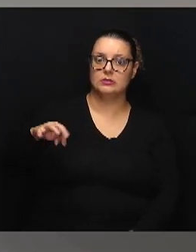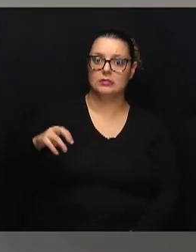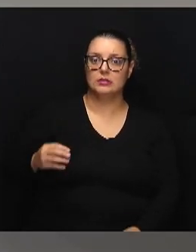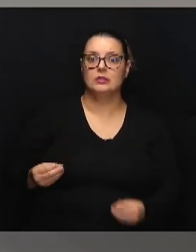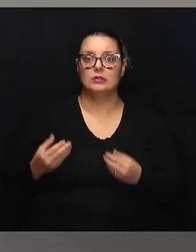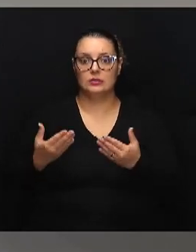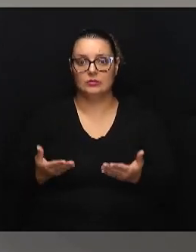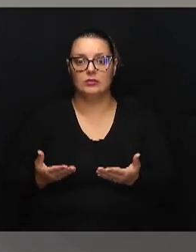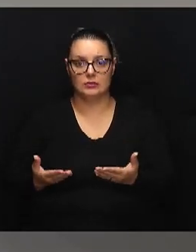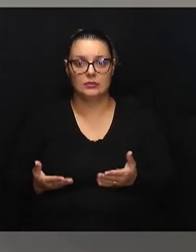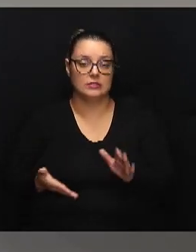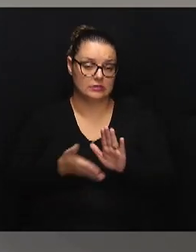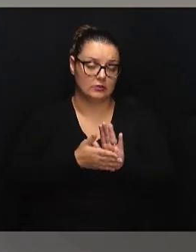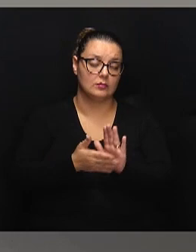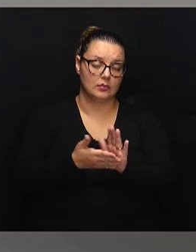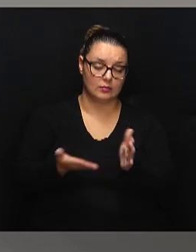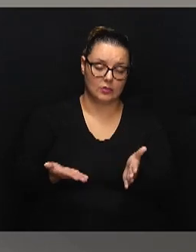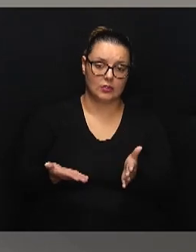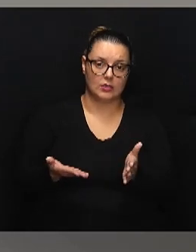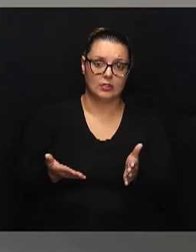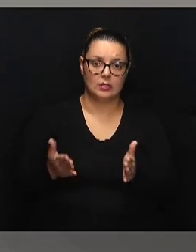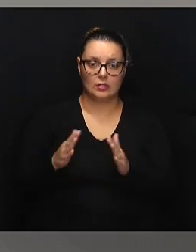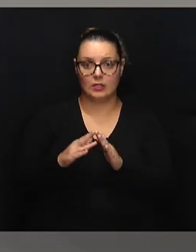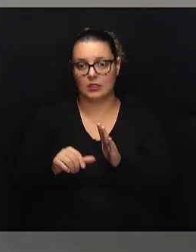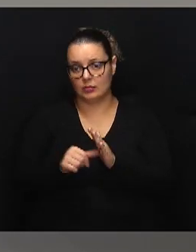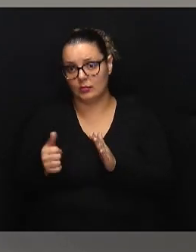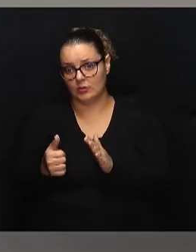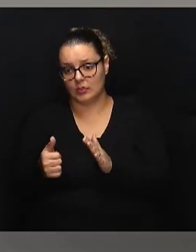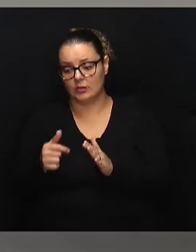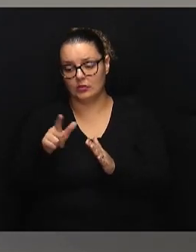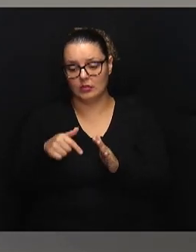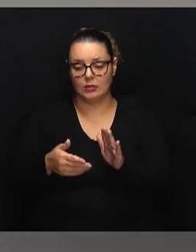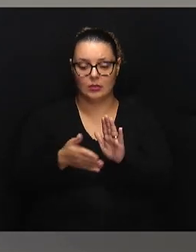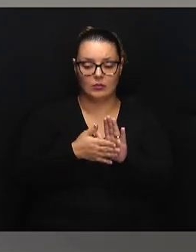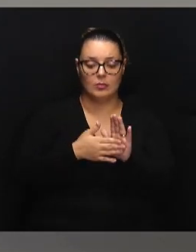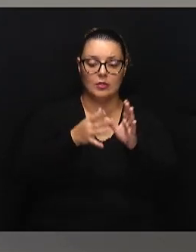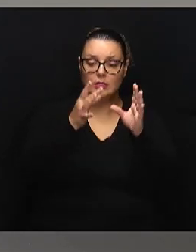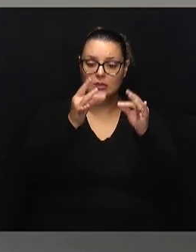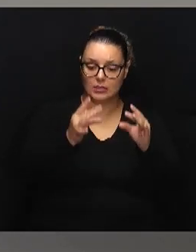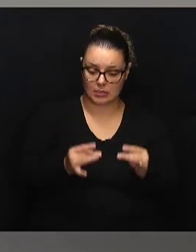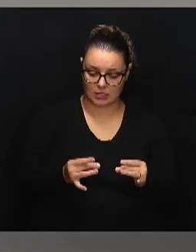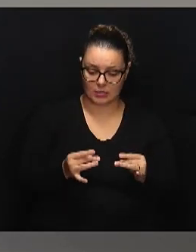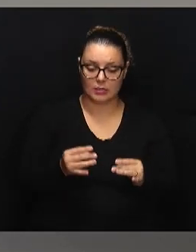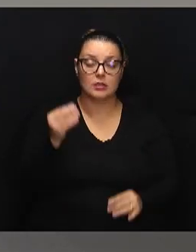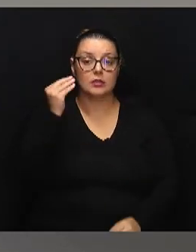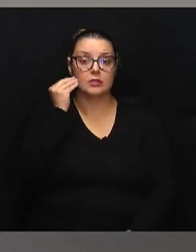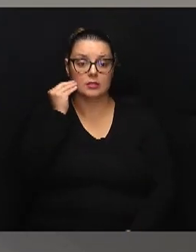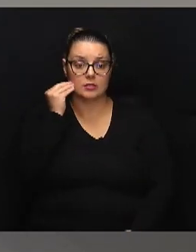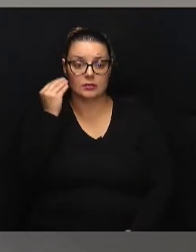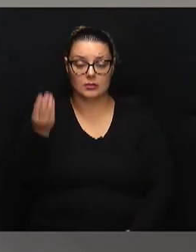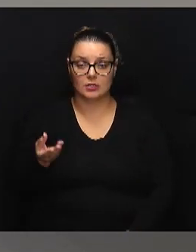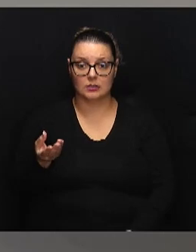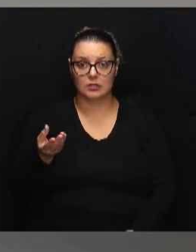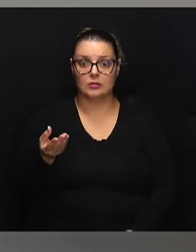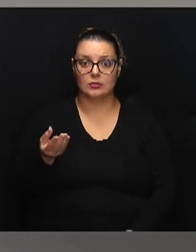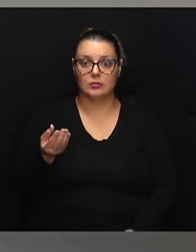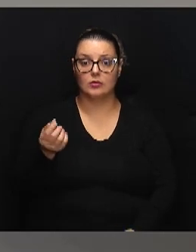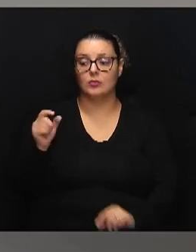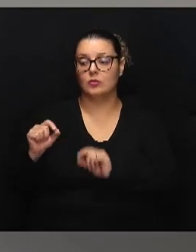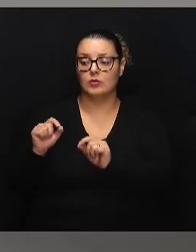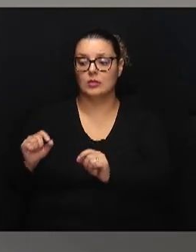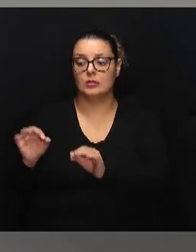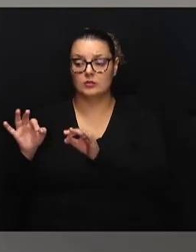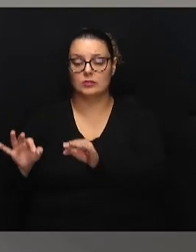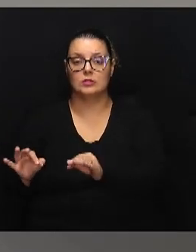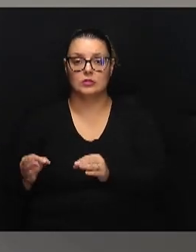né, que é uma proposta que temos que aprofundar, tentar ver aonde deu certo e tentar trazer